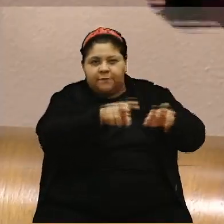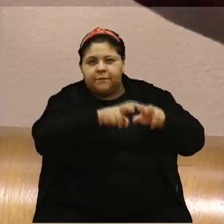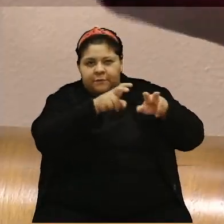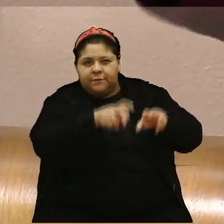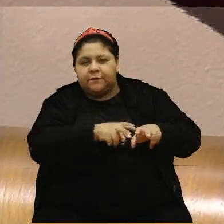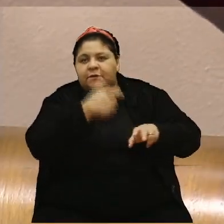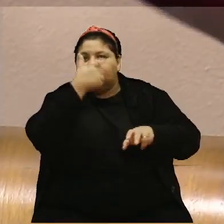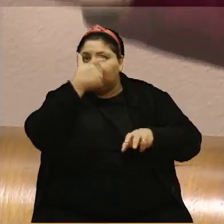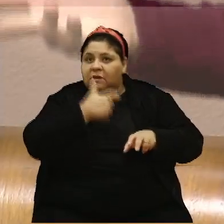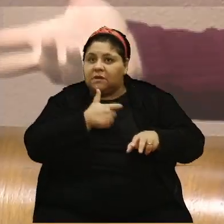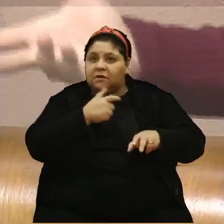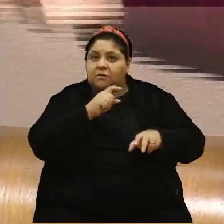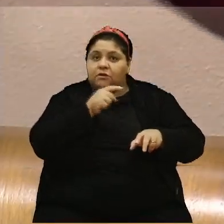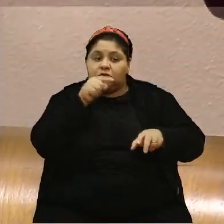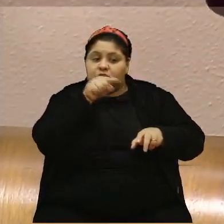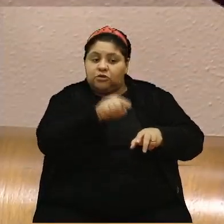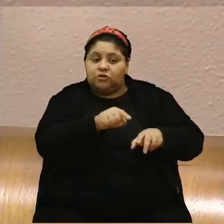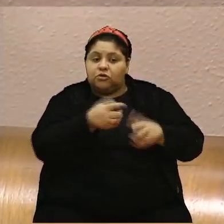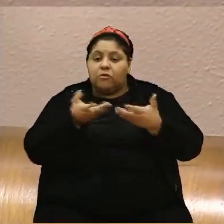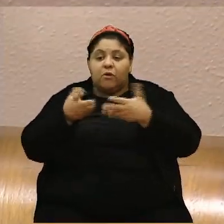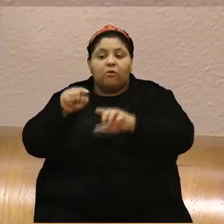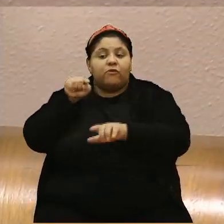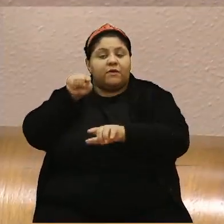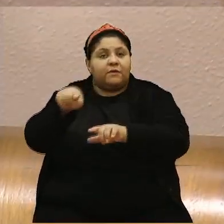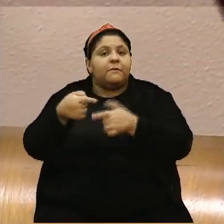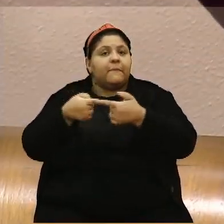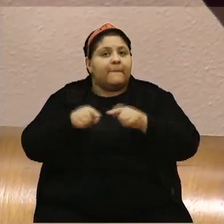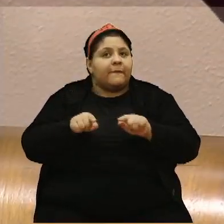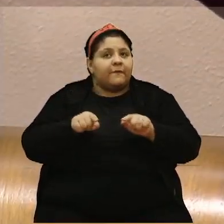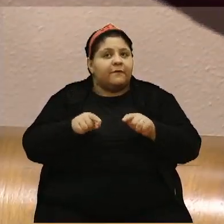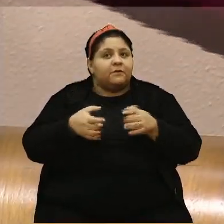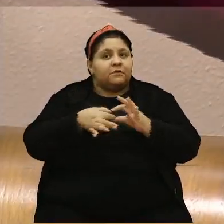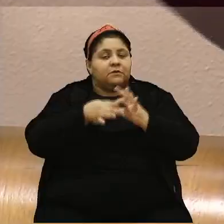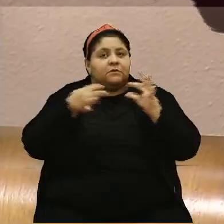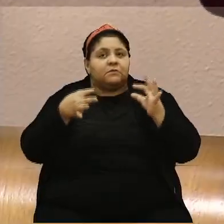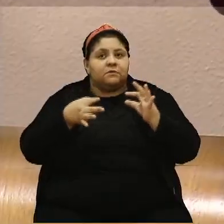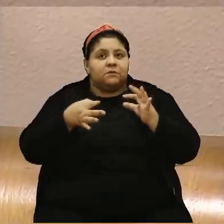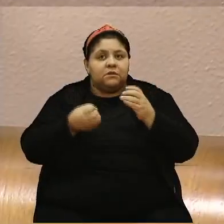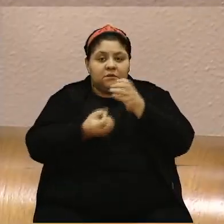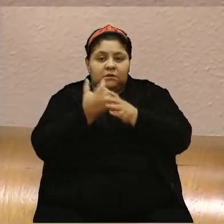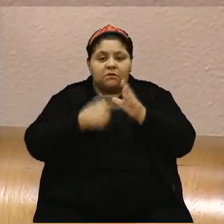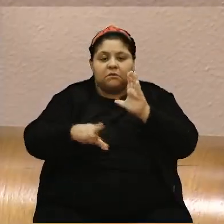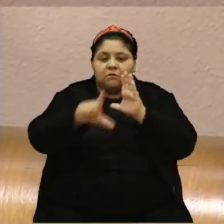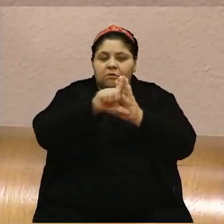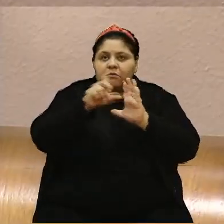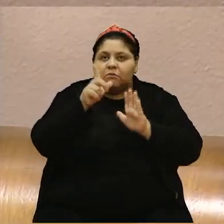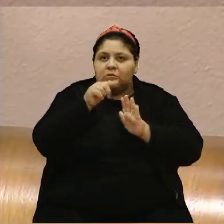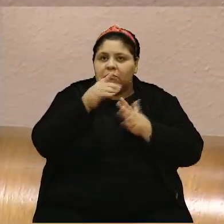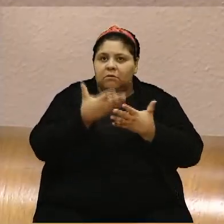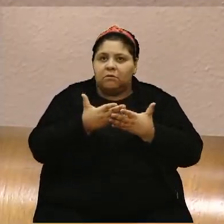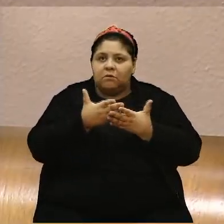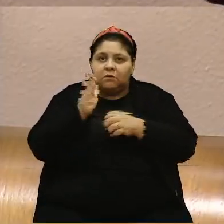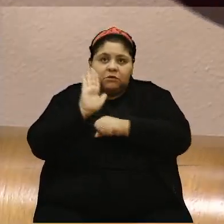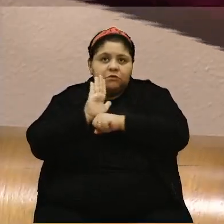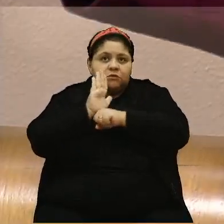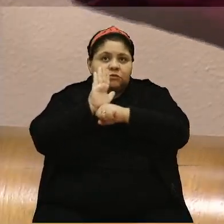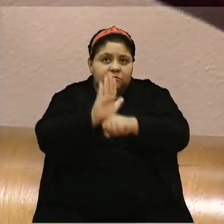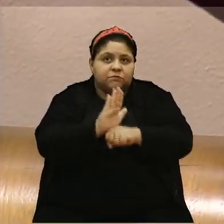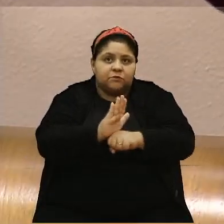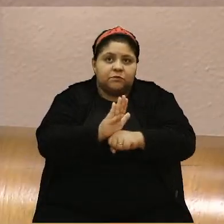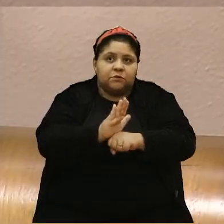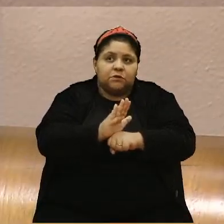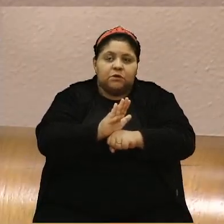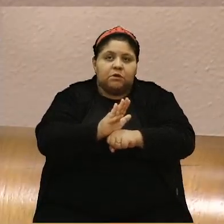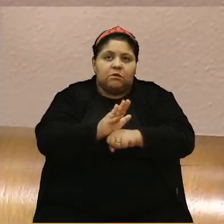que uma coisa não impede a outra, mas nós não podemos permitir fazer a lei das águas para beneficiar grandes